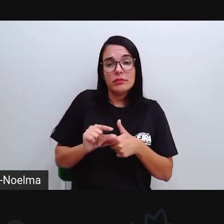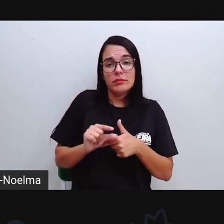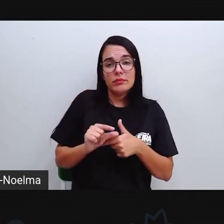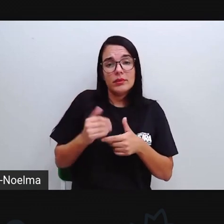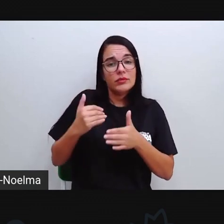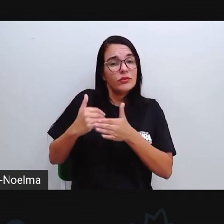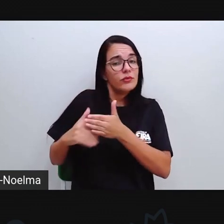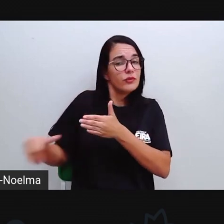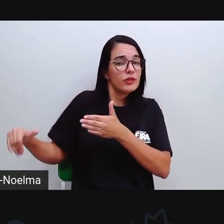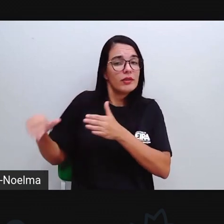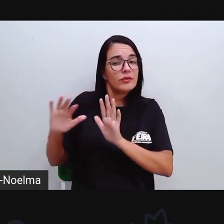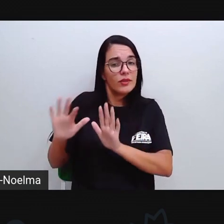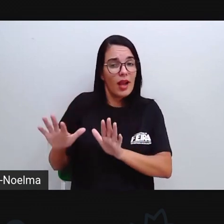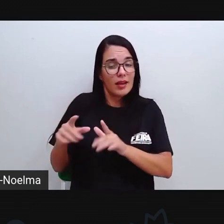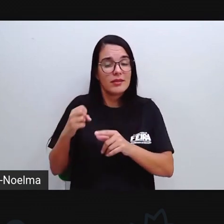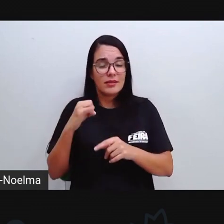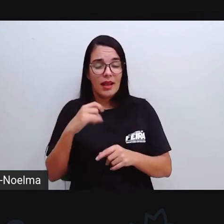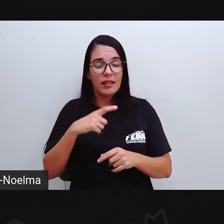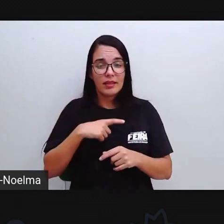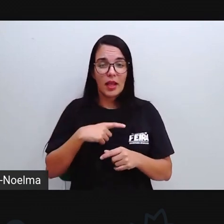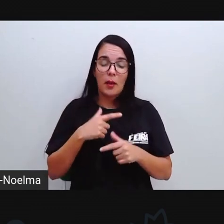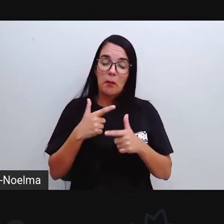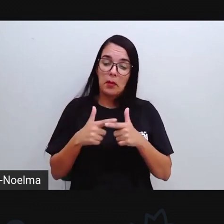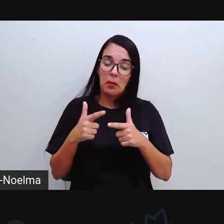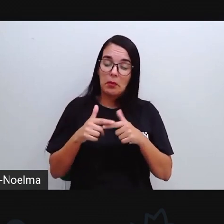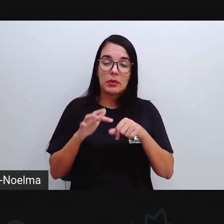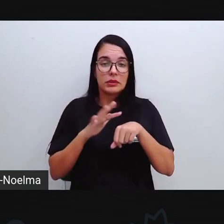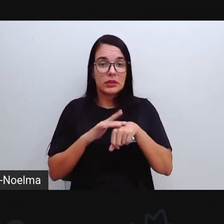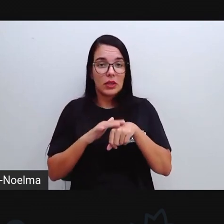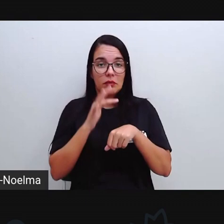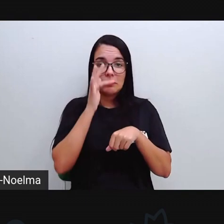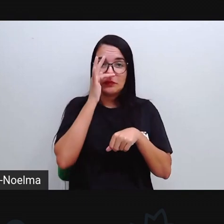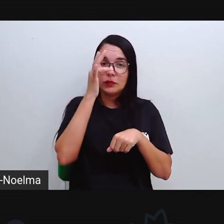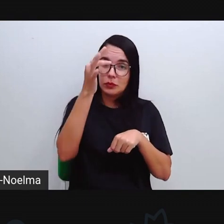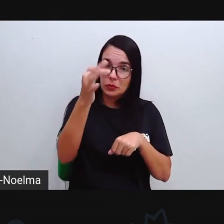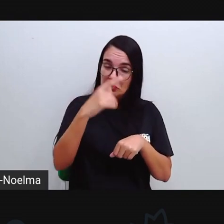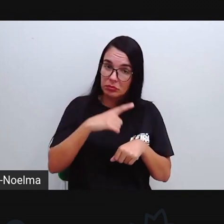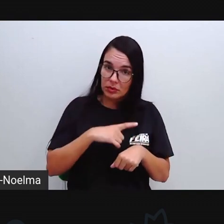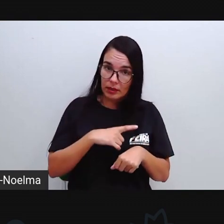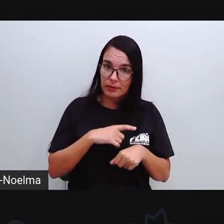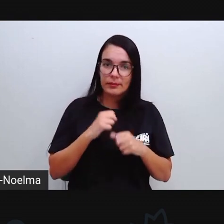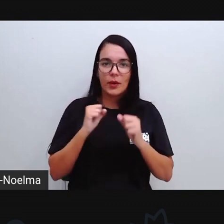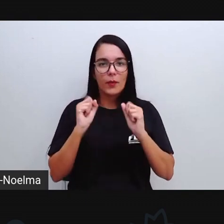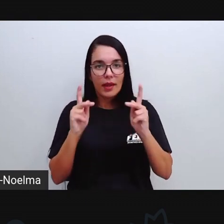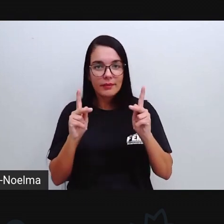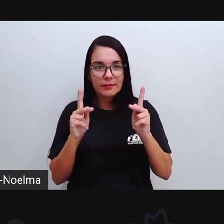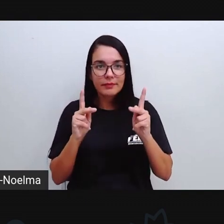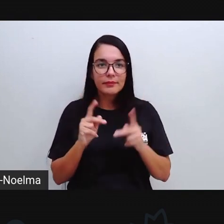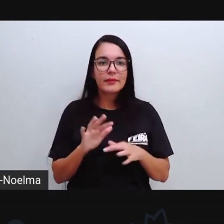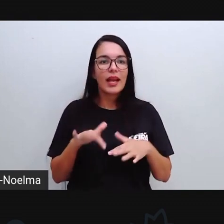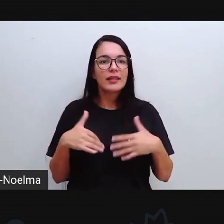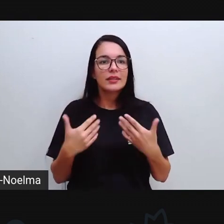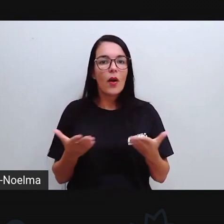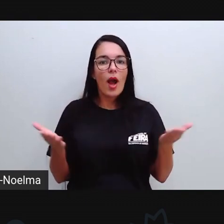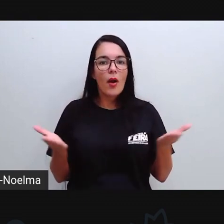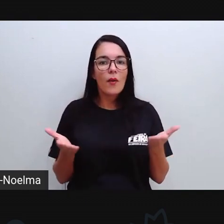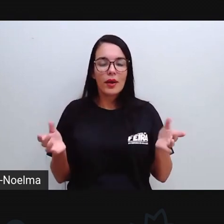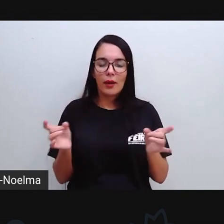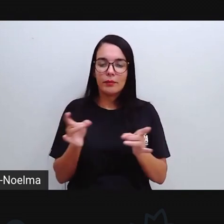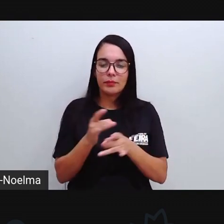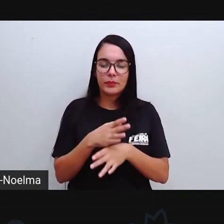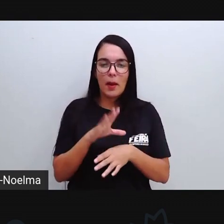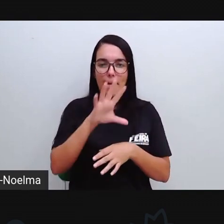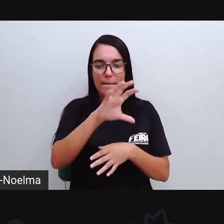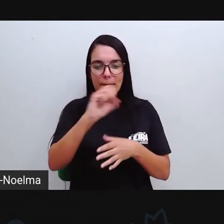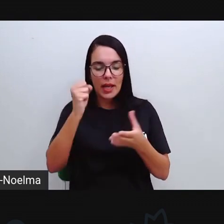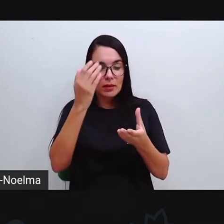enfrentado caso a gente venha a adquirir algum tipo de virose, algum tipo de doença, certo? Bom, gente, a gente vai ficando por aqui.